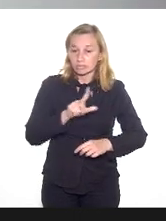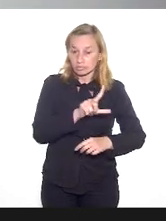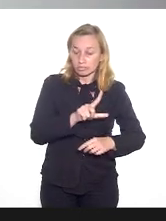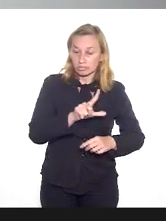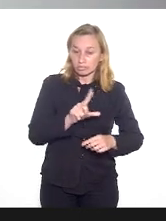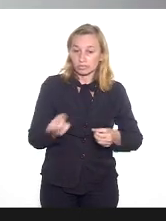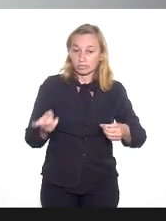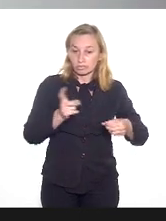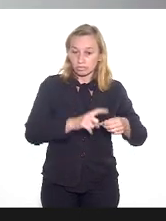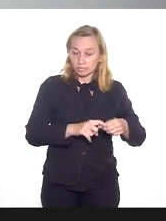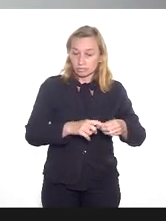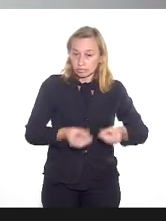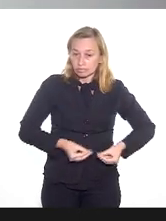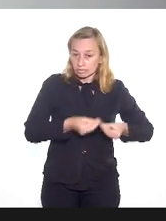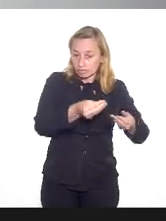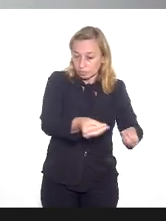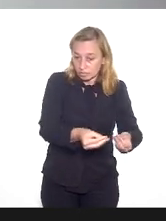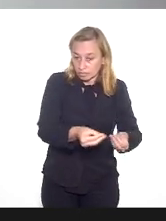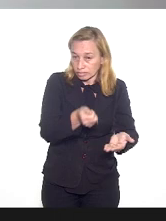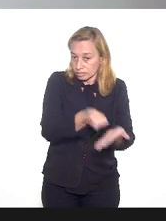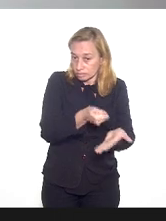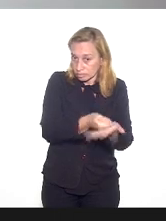proceder essas entregas e cobrar